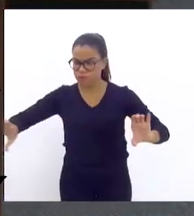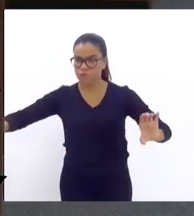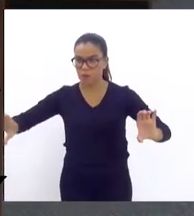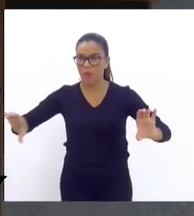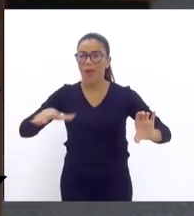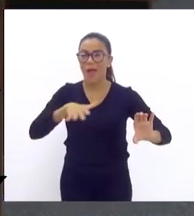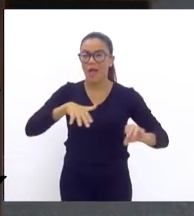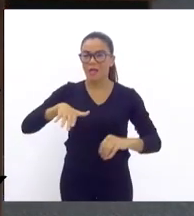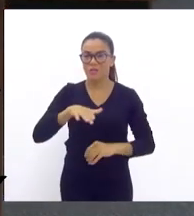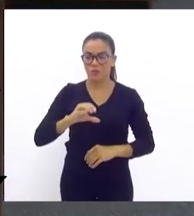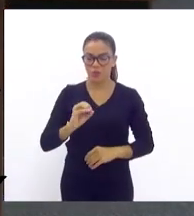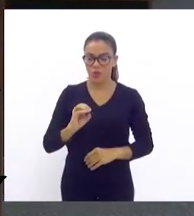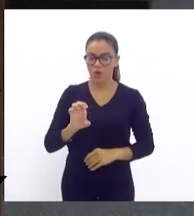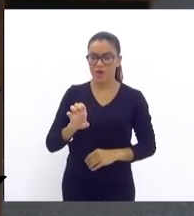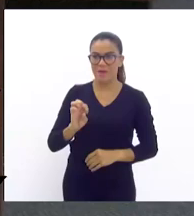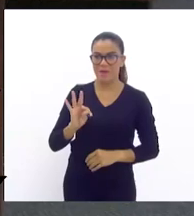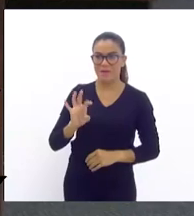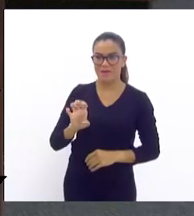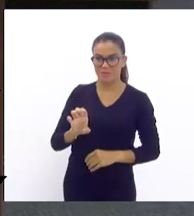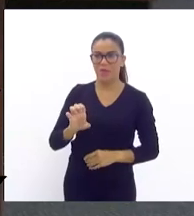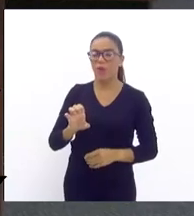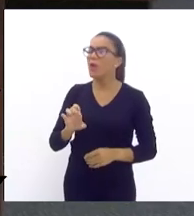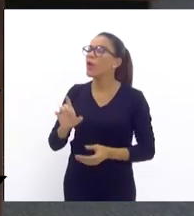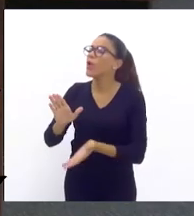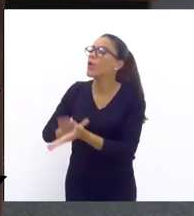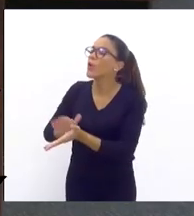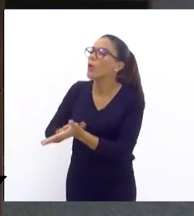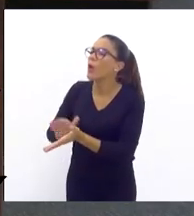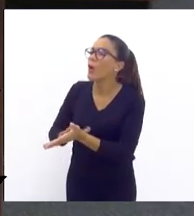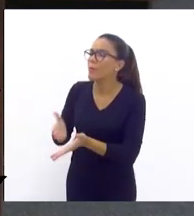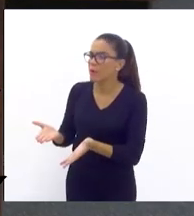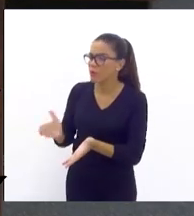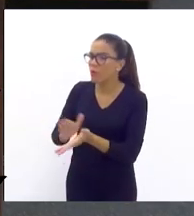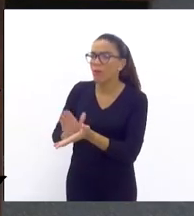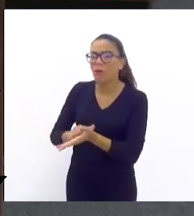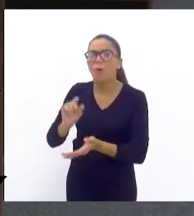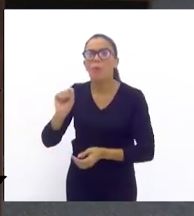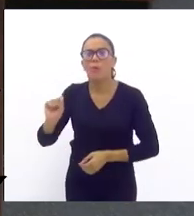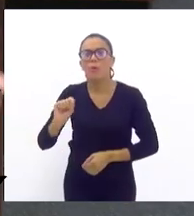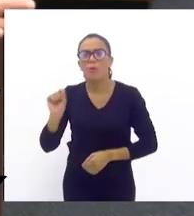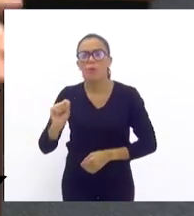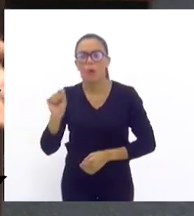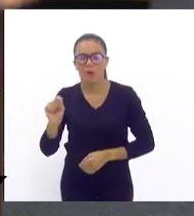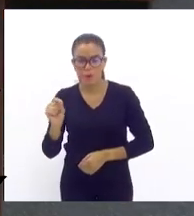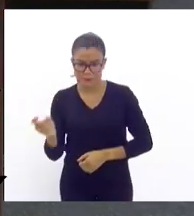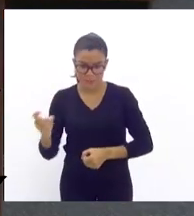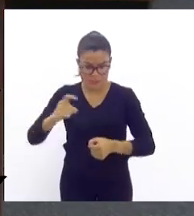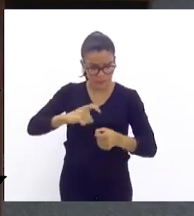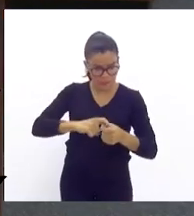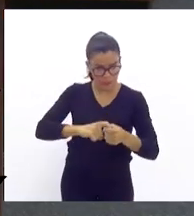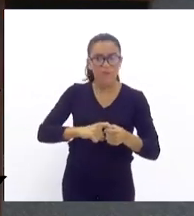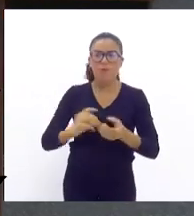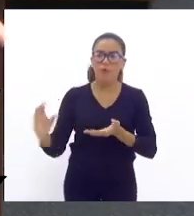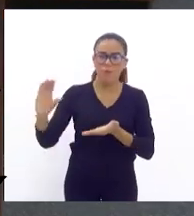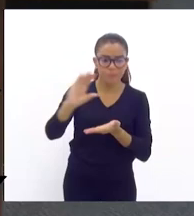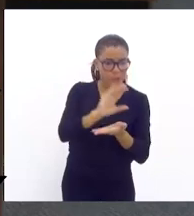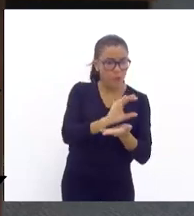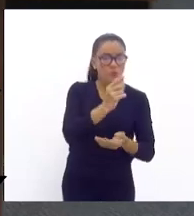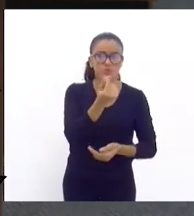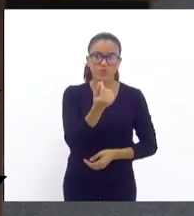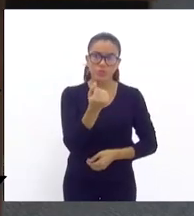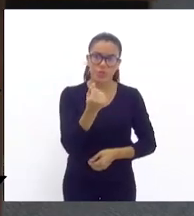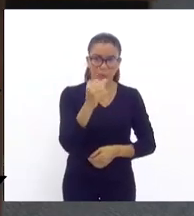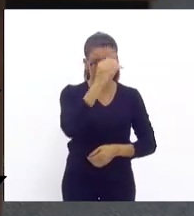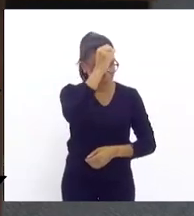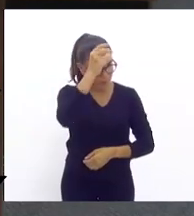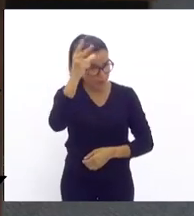mais agora e cobra. Aí quer cobrar de quê? Então, se está cobrando, tem que devolver o dinheiro para a prefeitura, porque não fez investimento